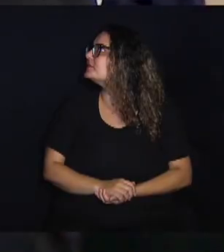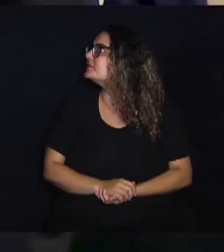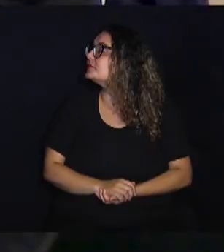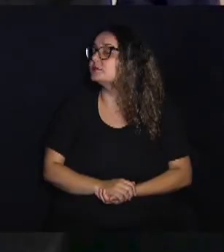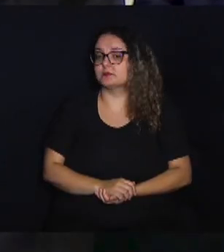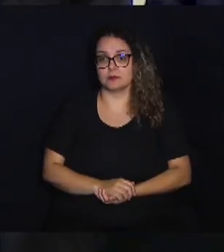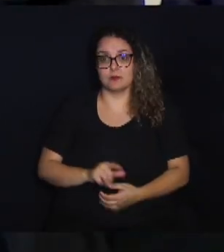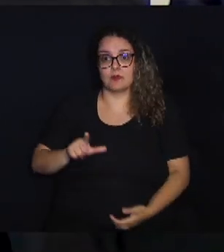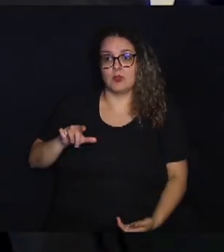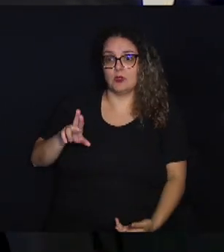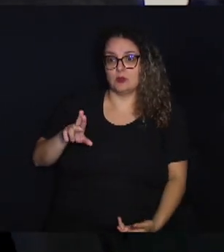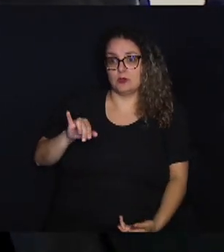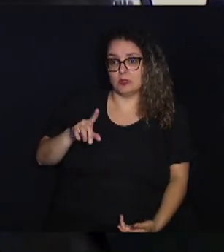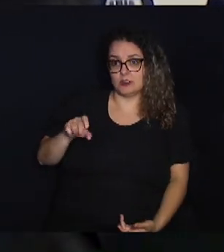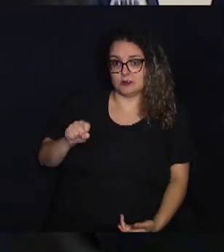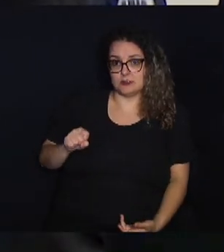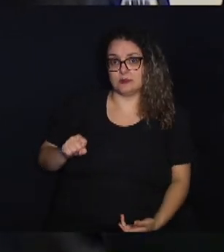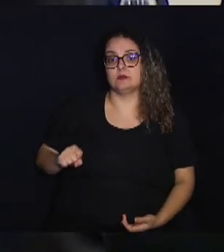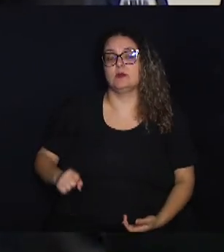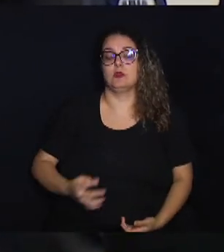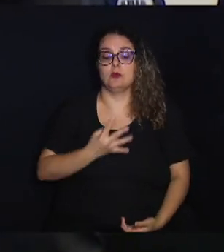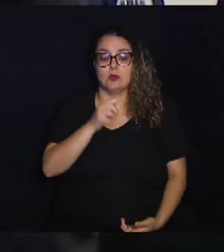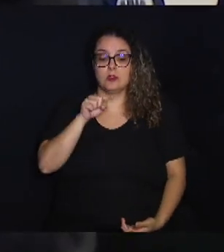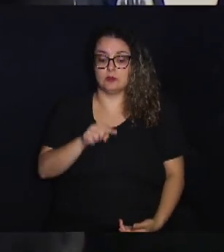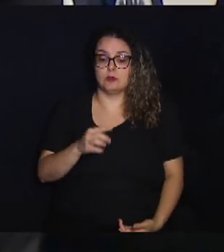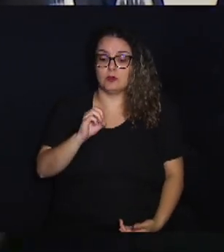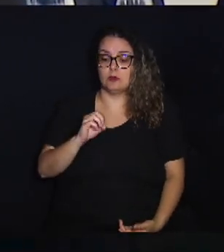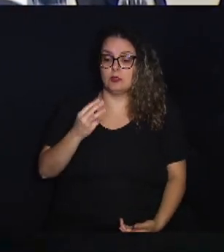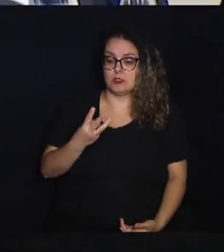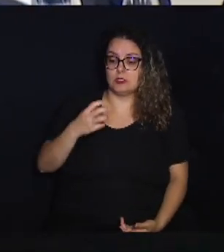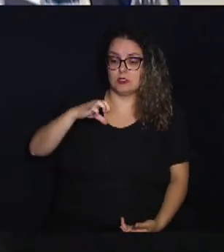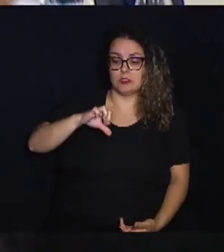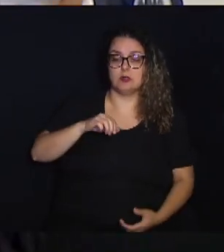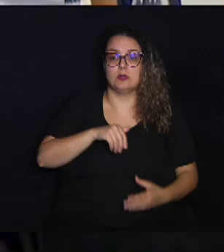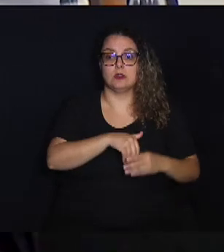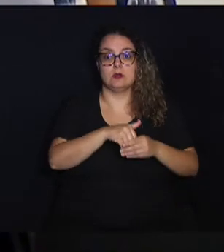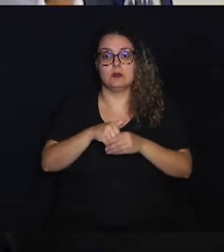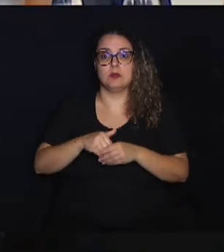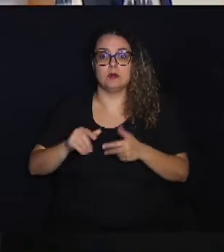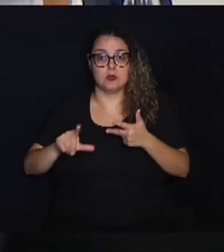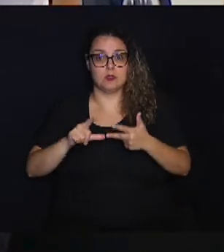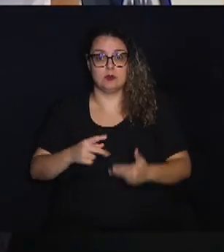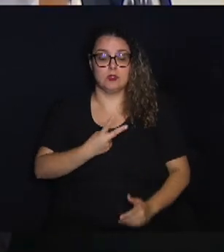Luiz Iabico foi eleito com 4.039 votos para a legislatura